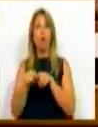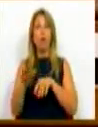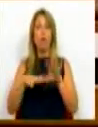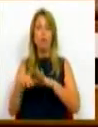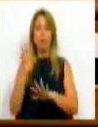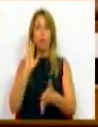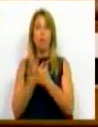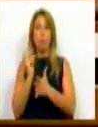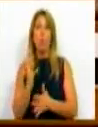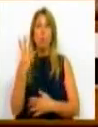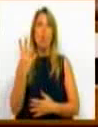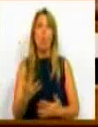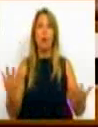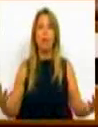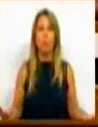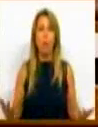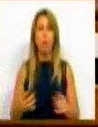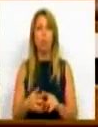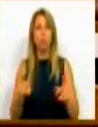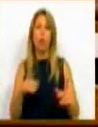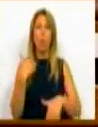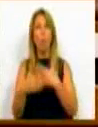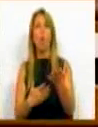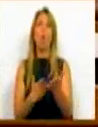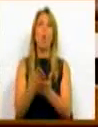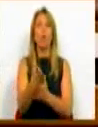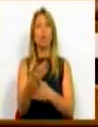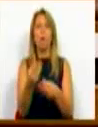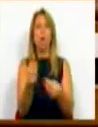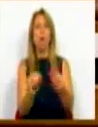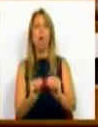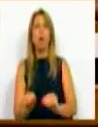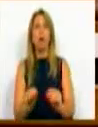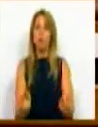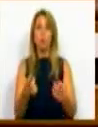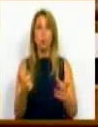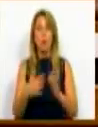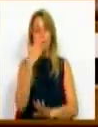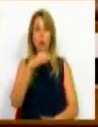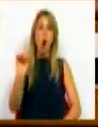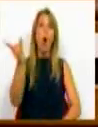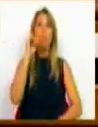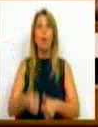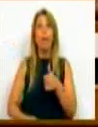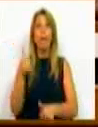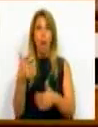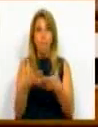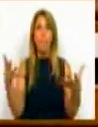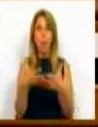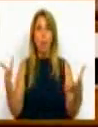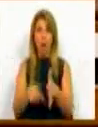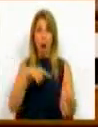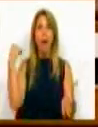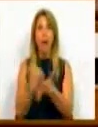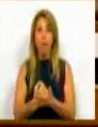mera continuidade retocada. Se tivesse ganho as eleições com maioria absoluta,